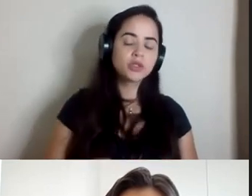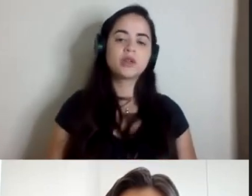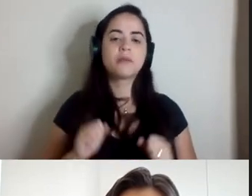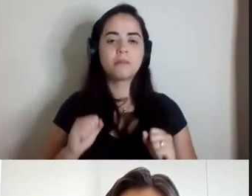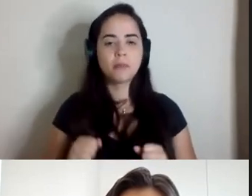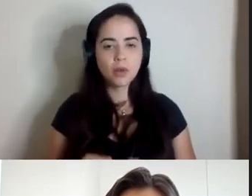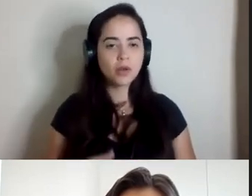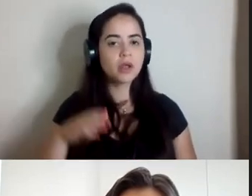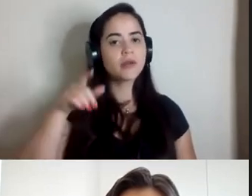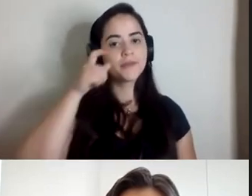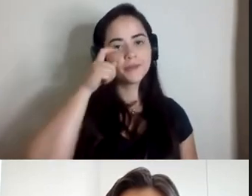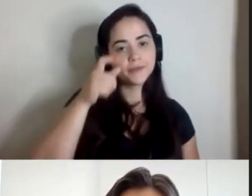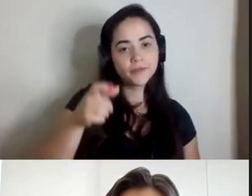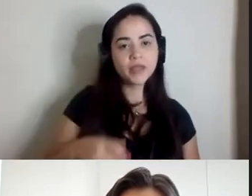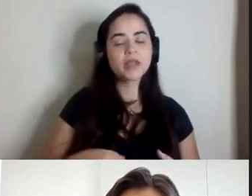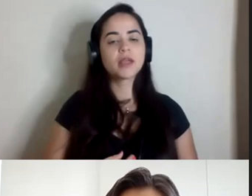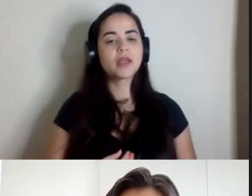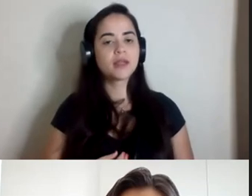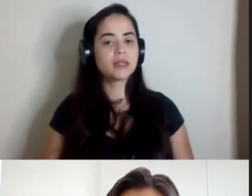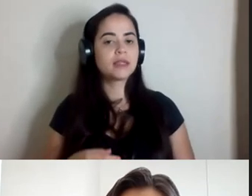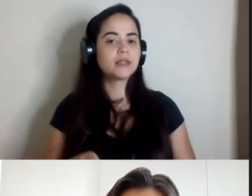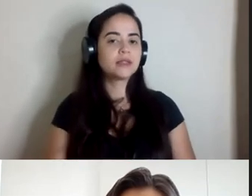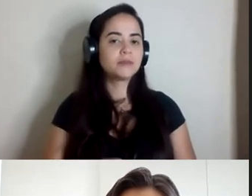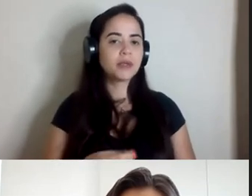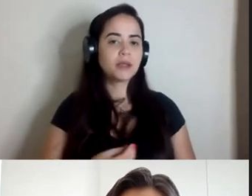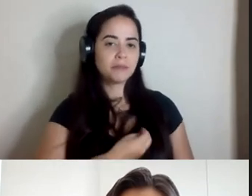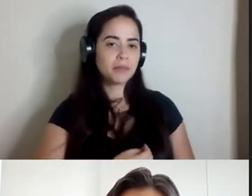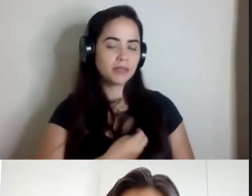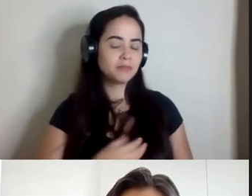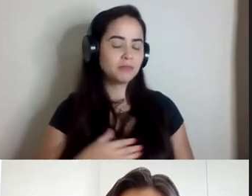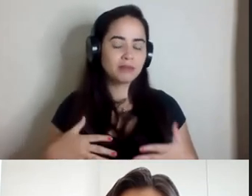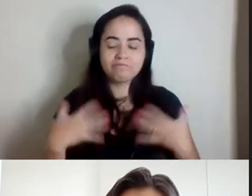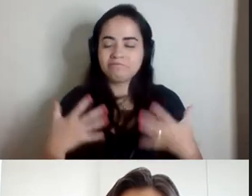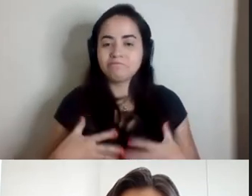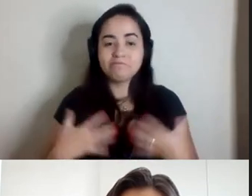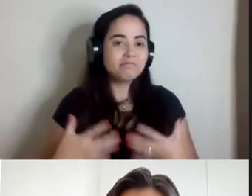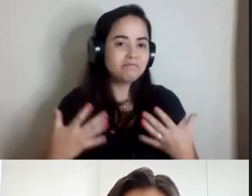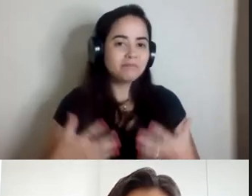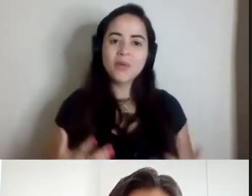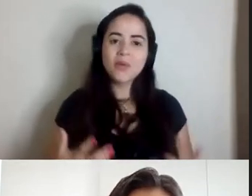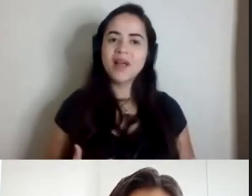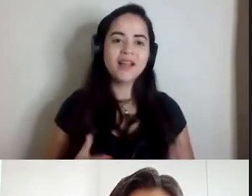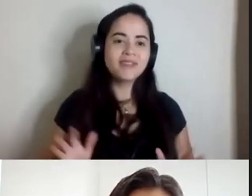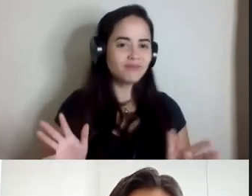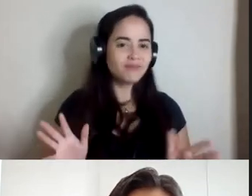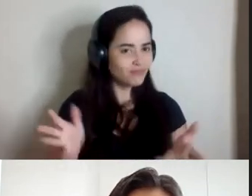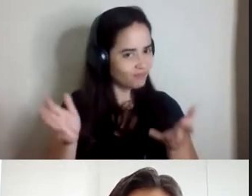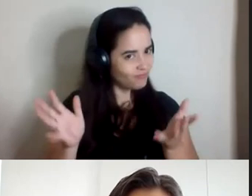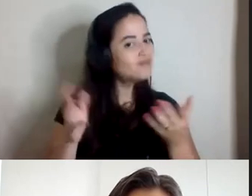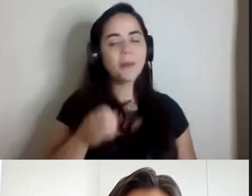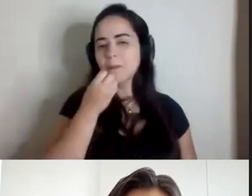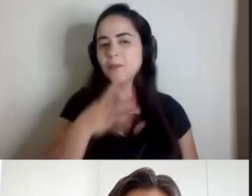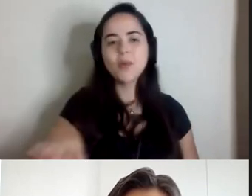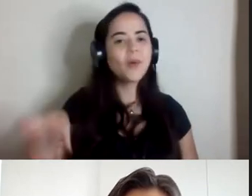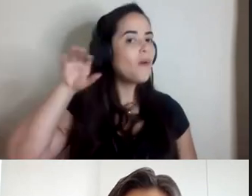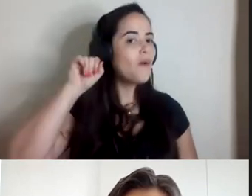participar e se empolgar, né, para as suas pesquisas. É sempre inspirador nós escutarmos o